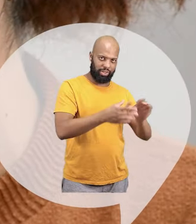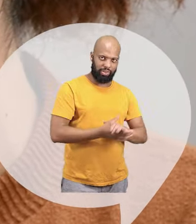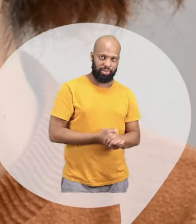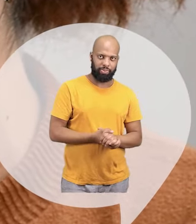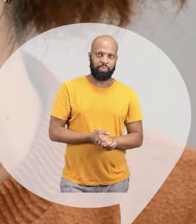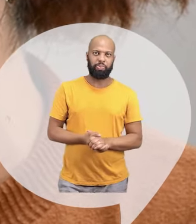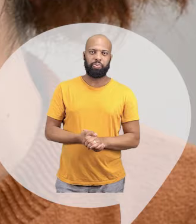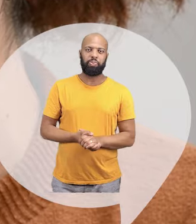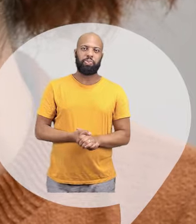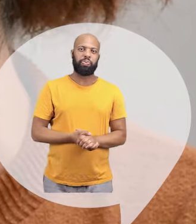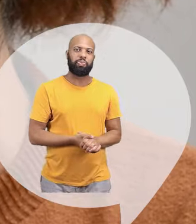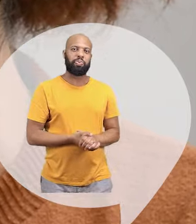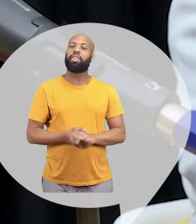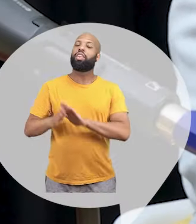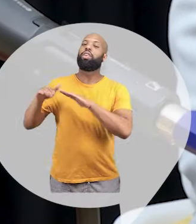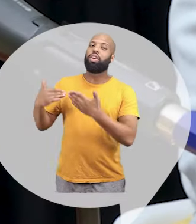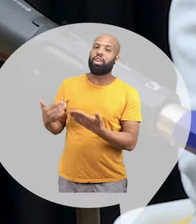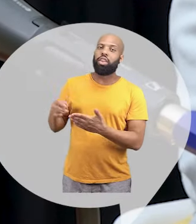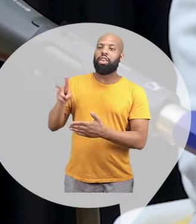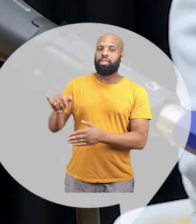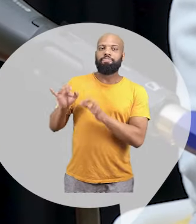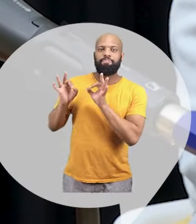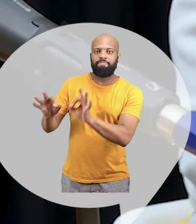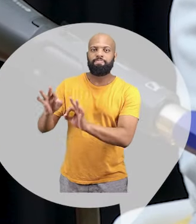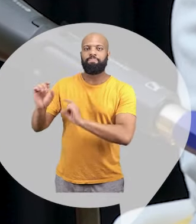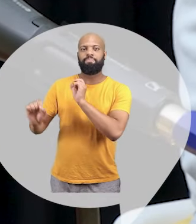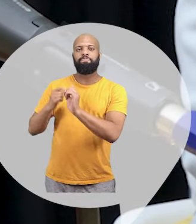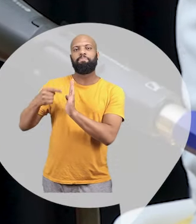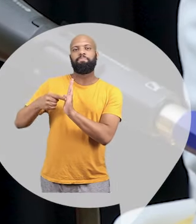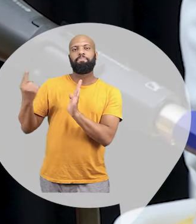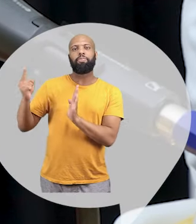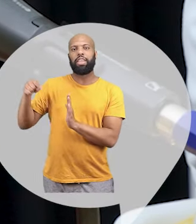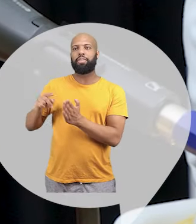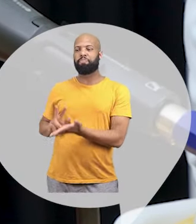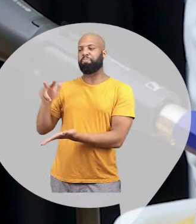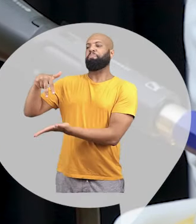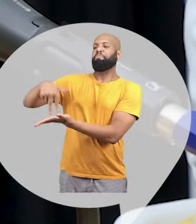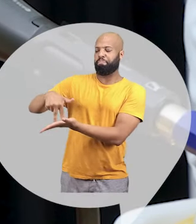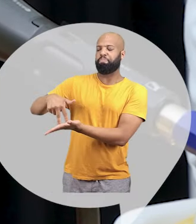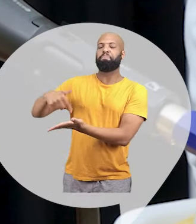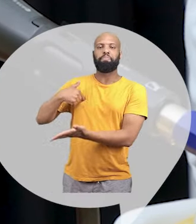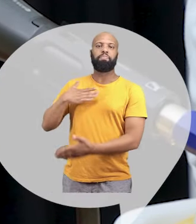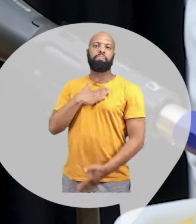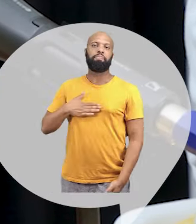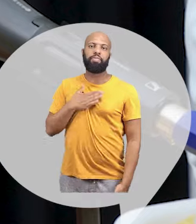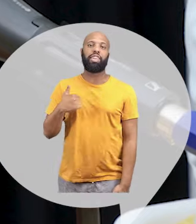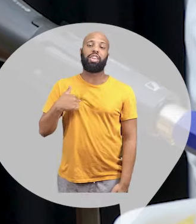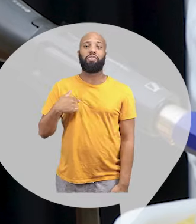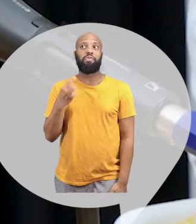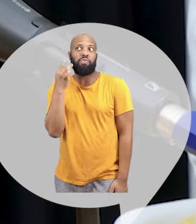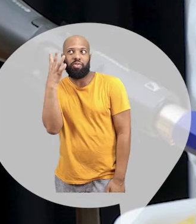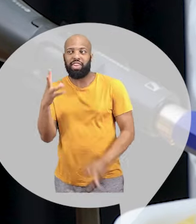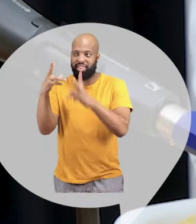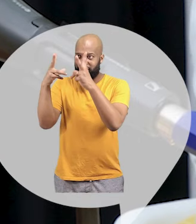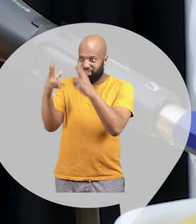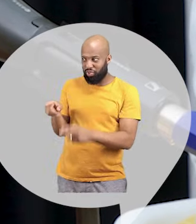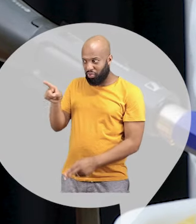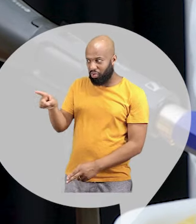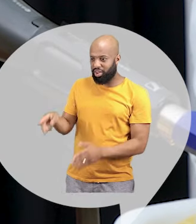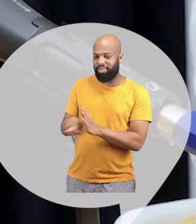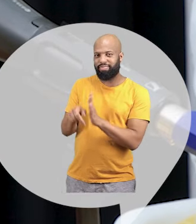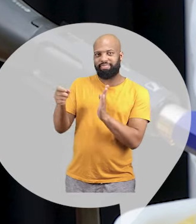ou a música Então vai com certeza a performa Eu não tenho tanta facilidade